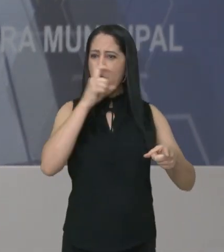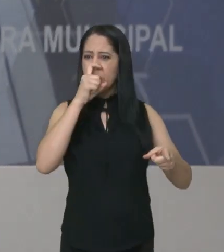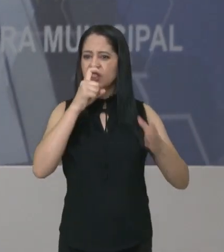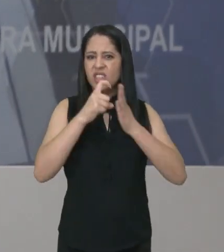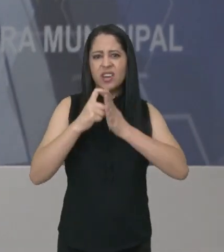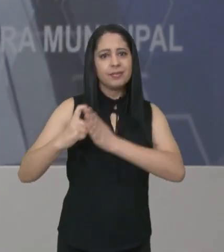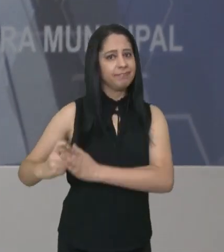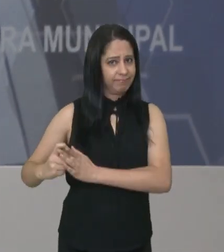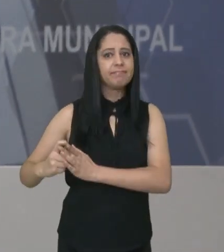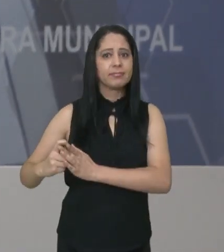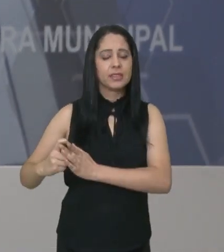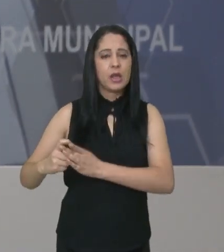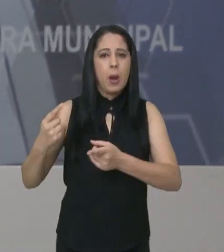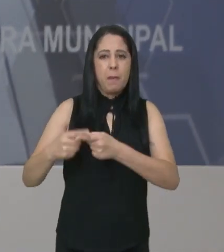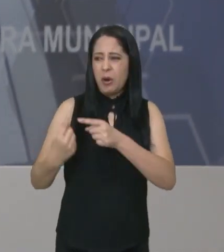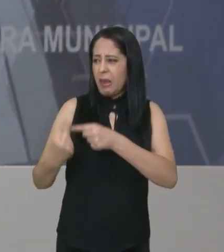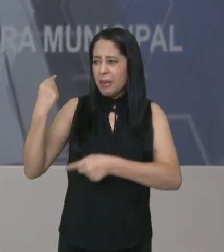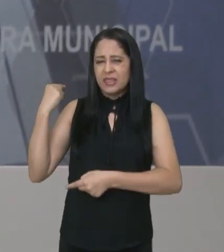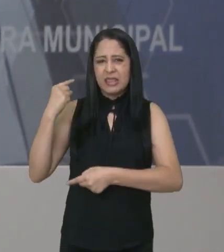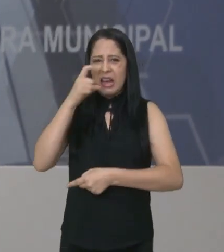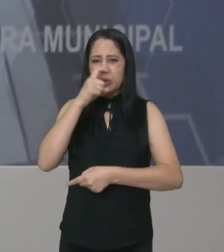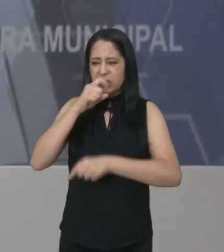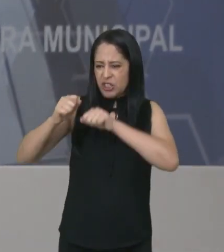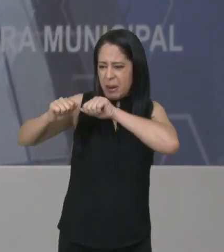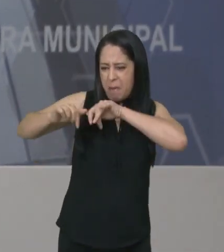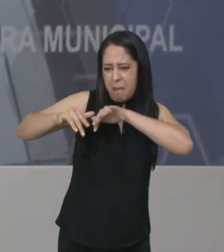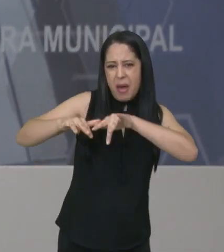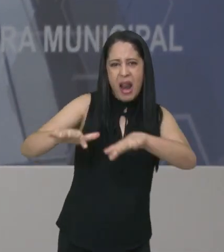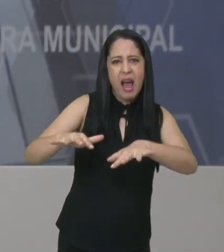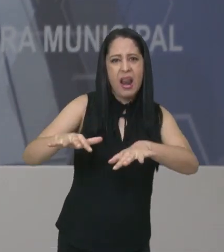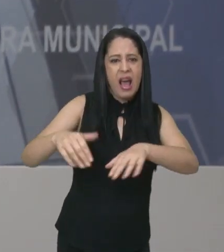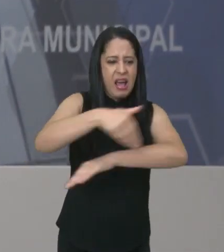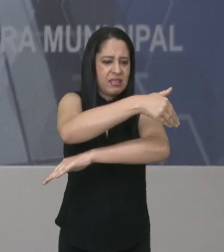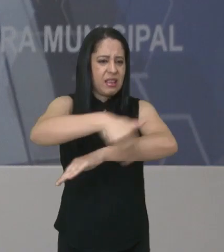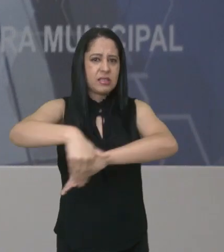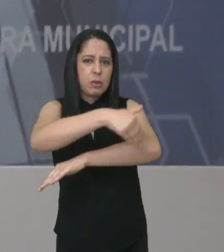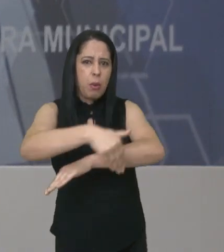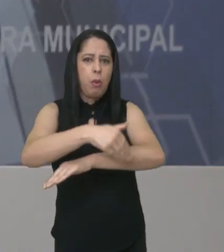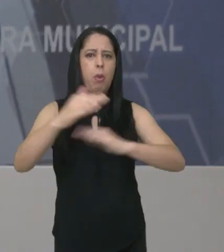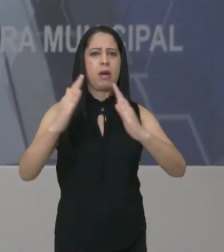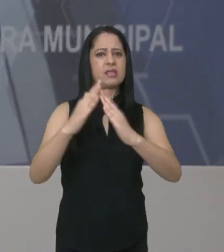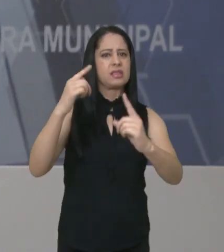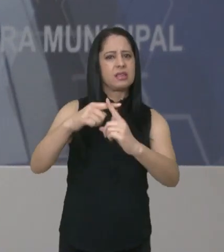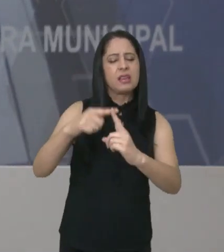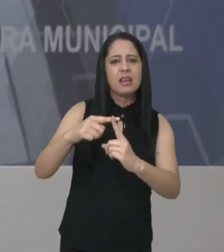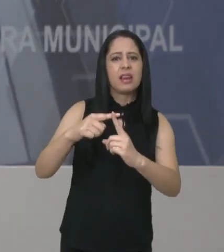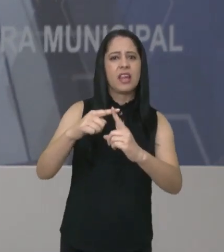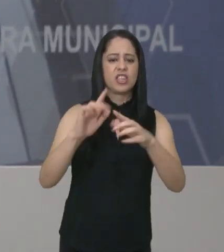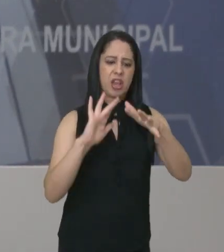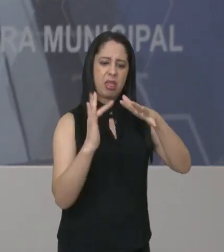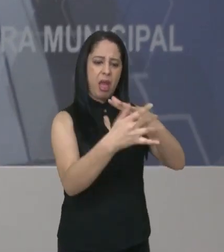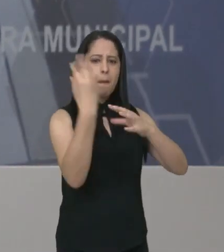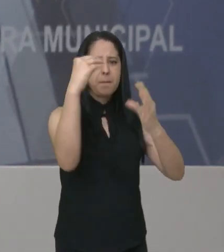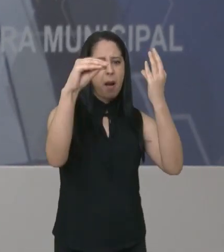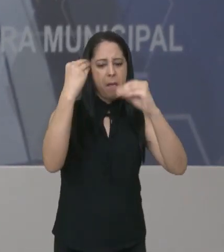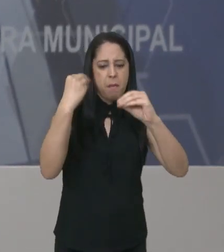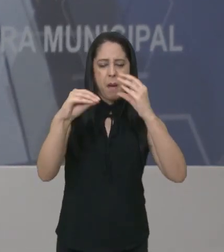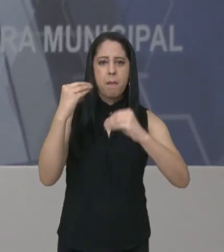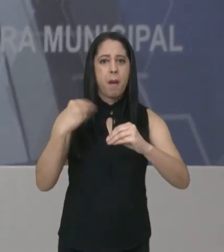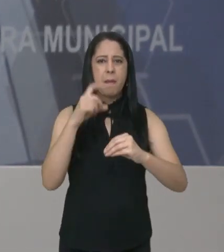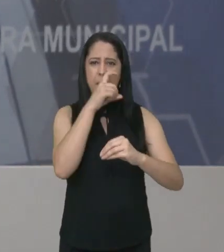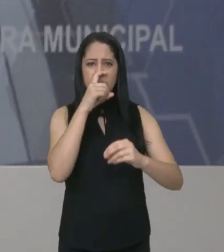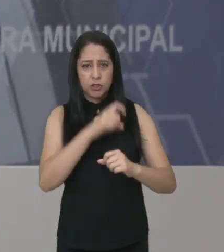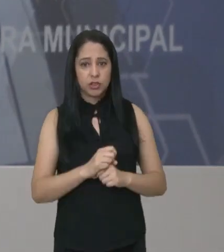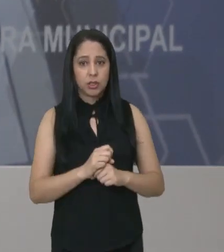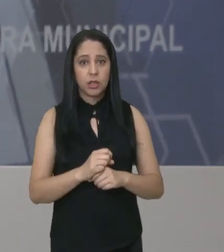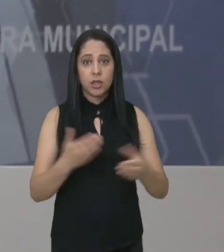em todos os lugares, nas ruas, nas redes, nas igrejas. Por isso, hoje, eu quero dizer para a dona Maria, que